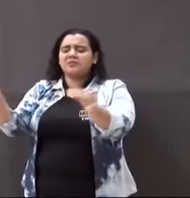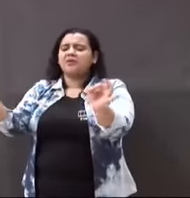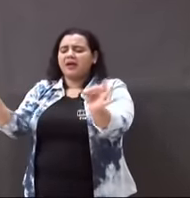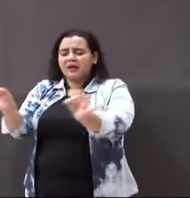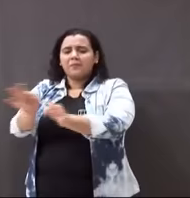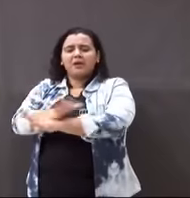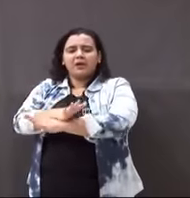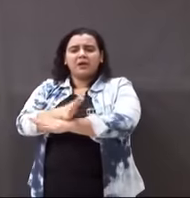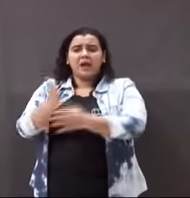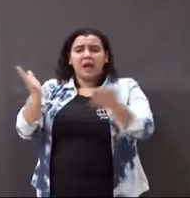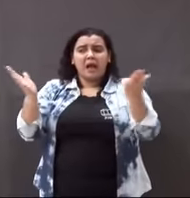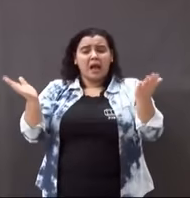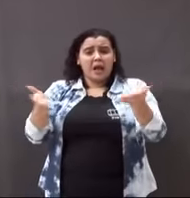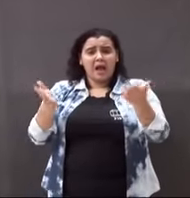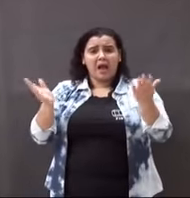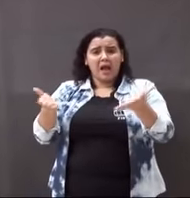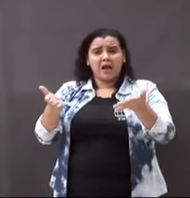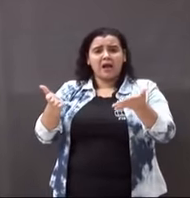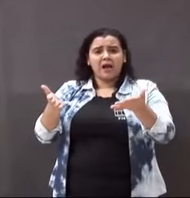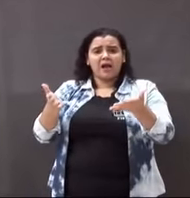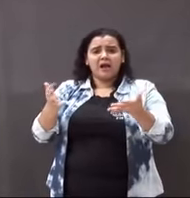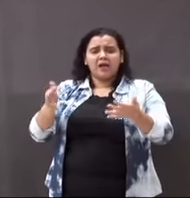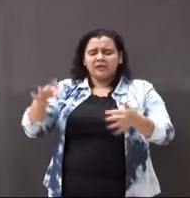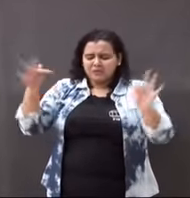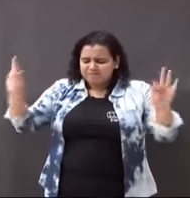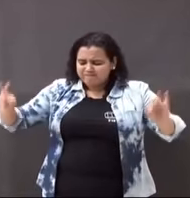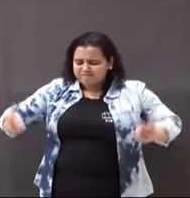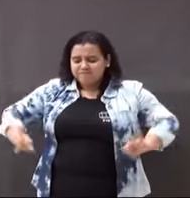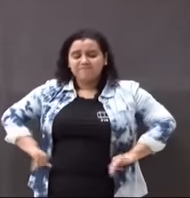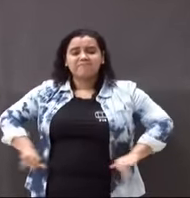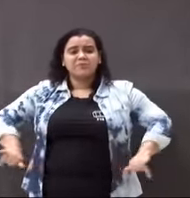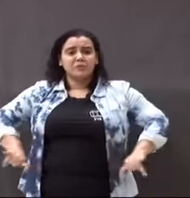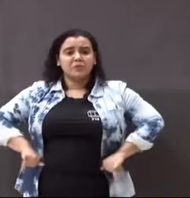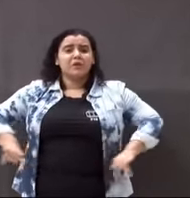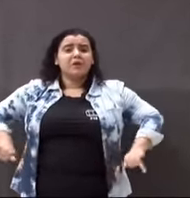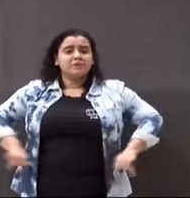Tá doendo, mas não vai querer